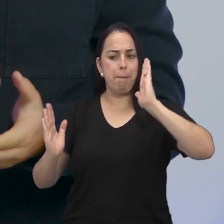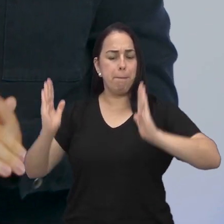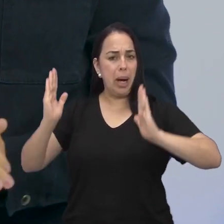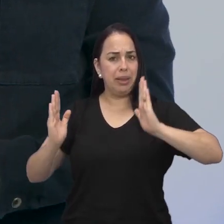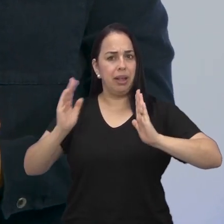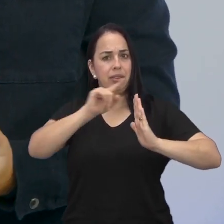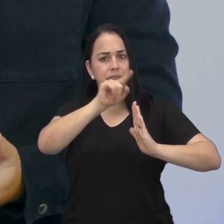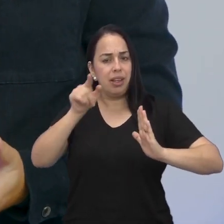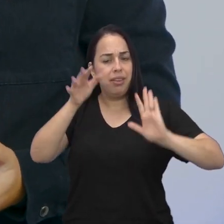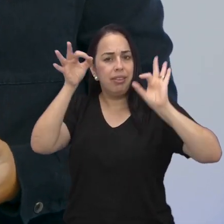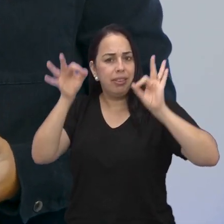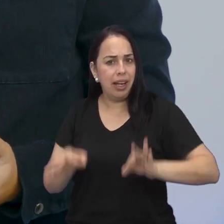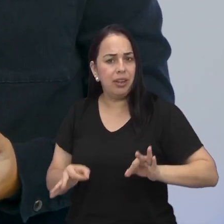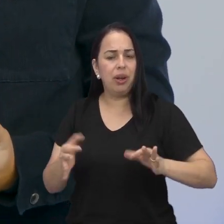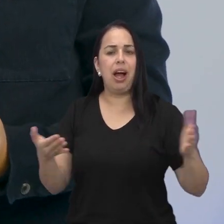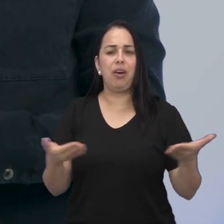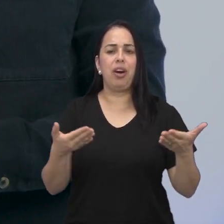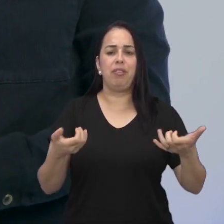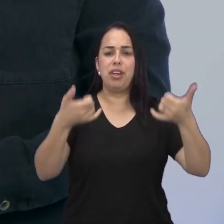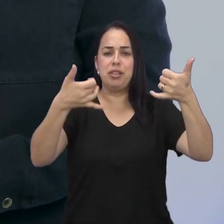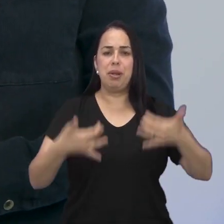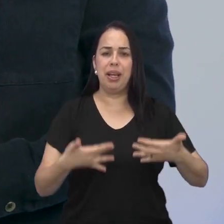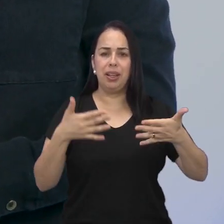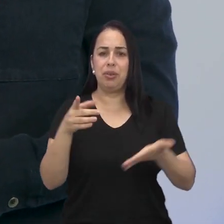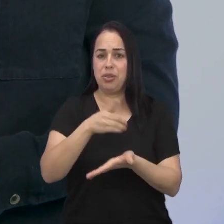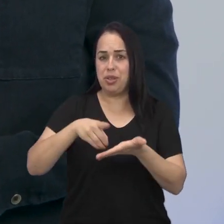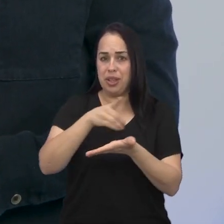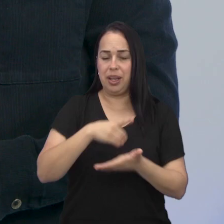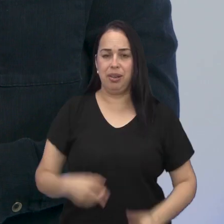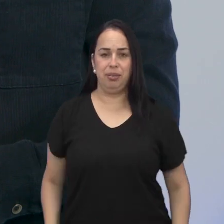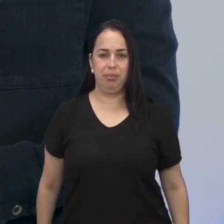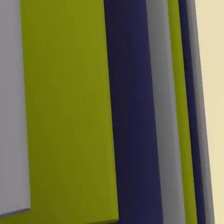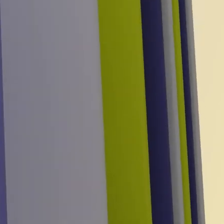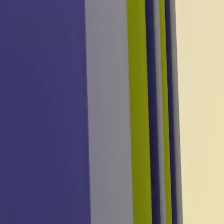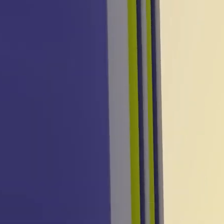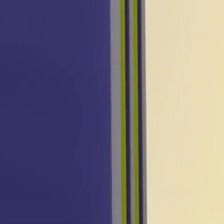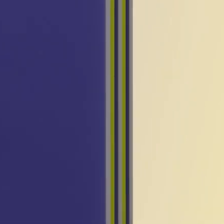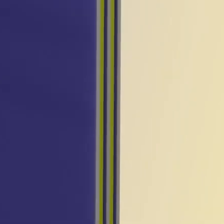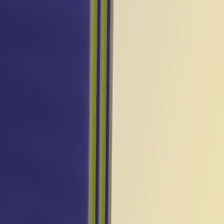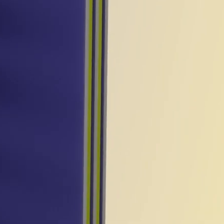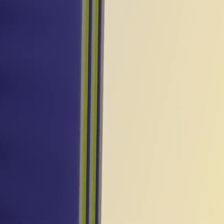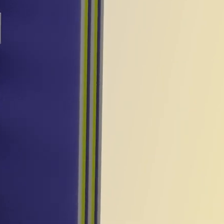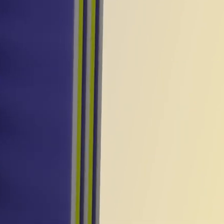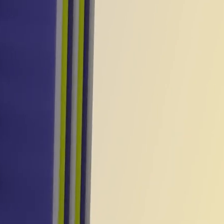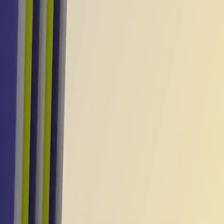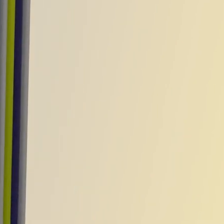que é o que você aprende certinho como funciona agora no Dicionário Legislativo.